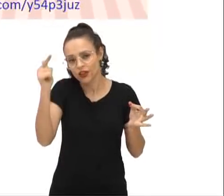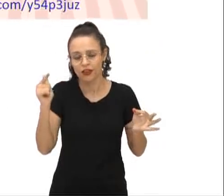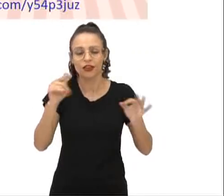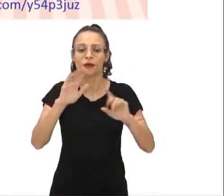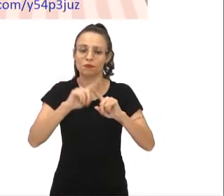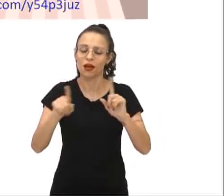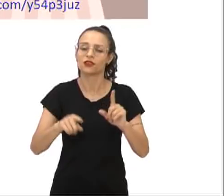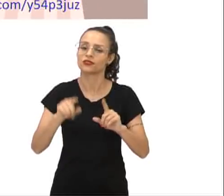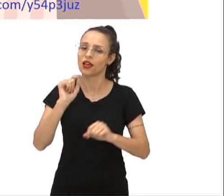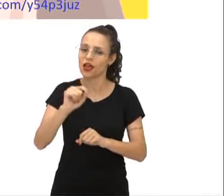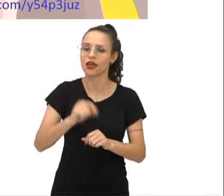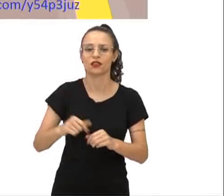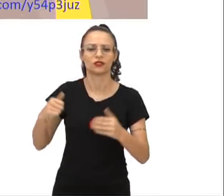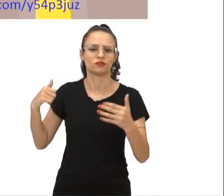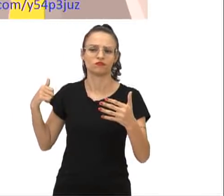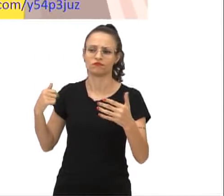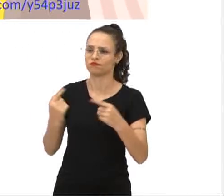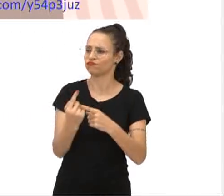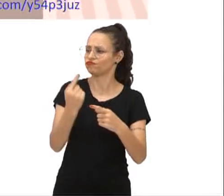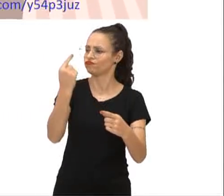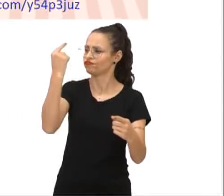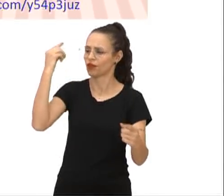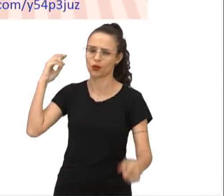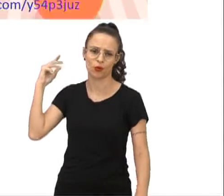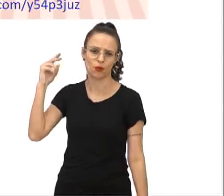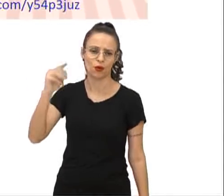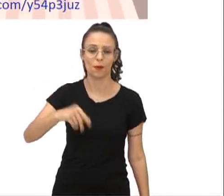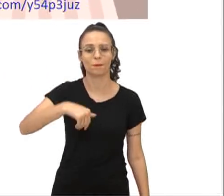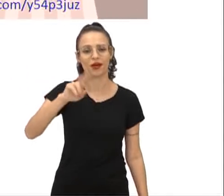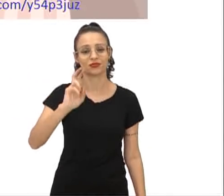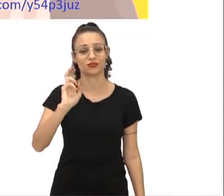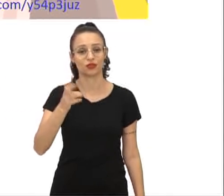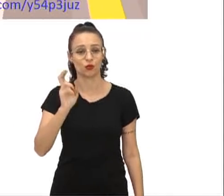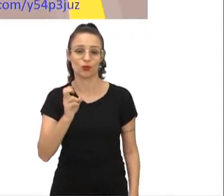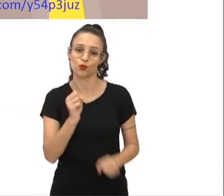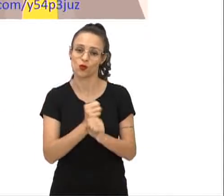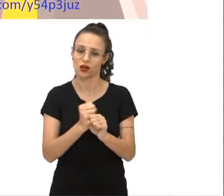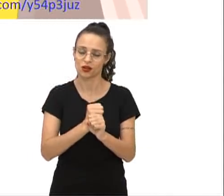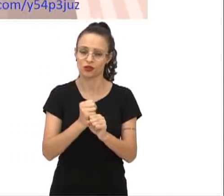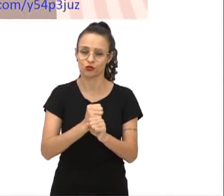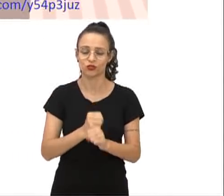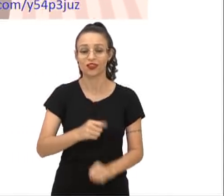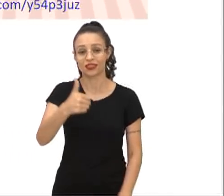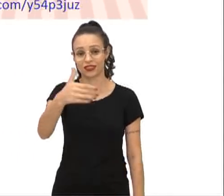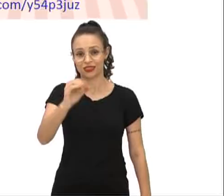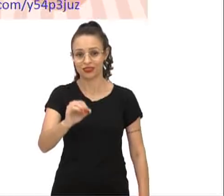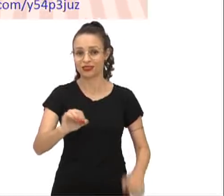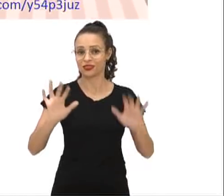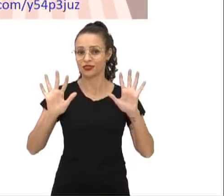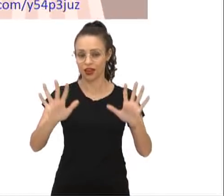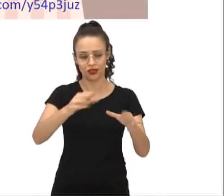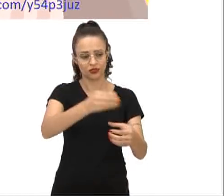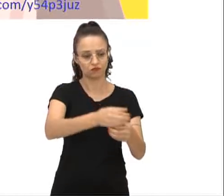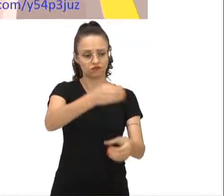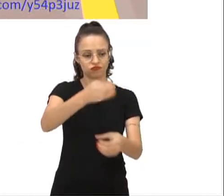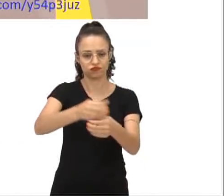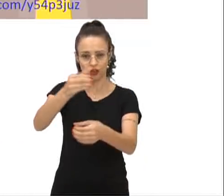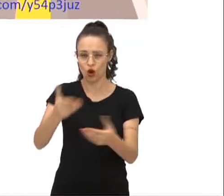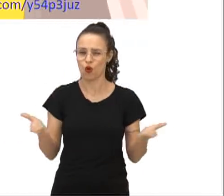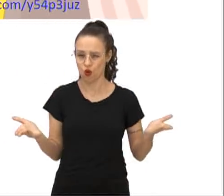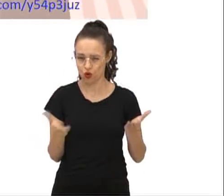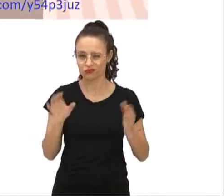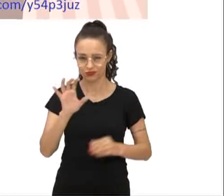trata-se de um jogo praticado desde a antiguidade, então são mais de 5.000 anos aí. A versão com 10 pinos, que é conhecida, que é a jogada hoje,